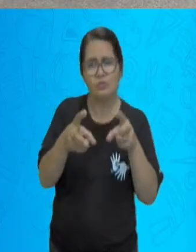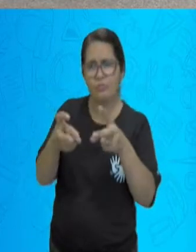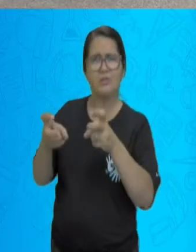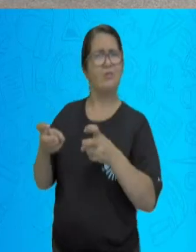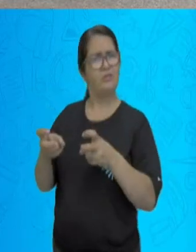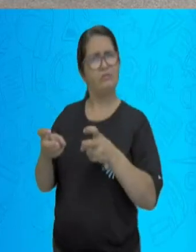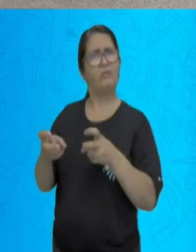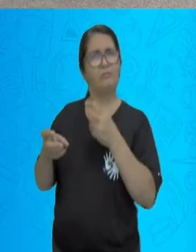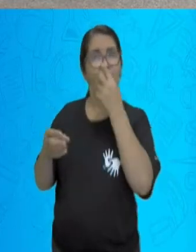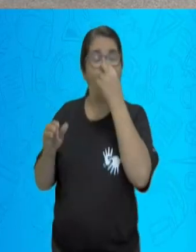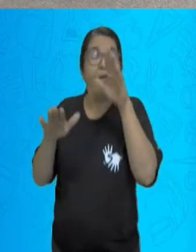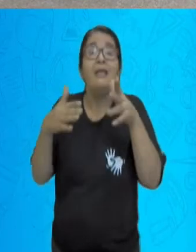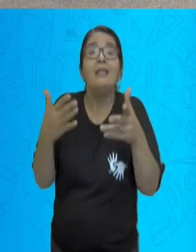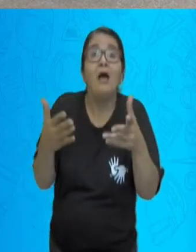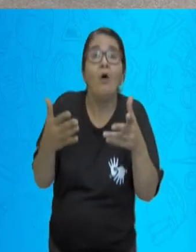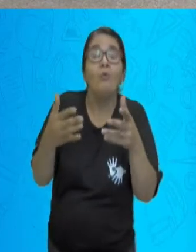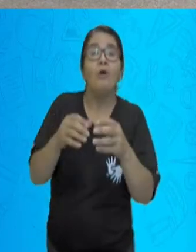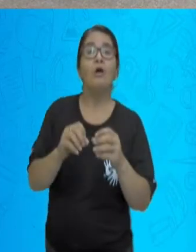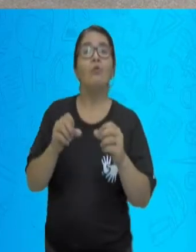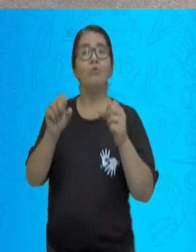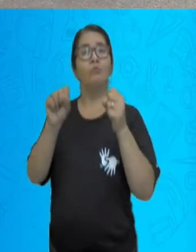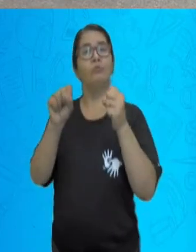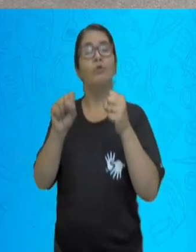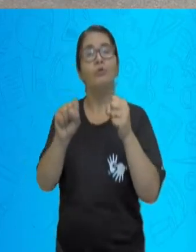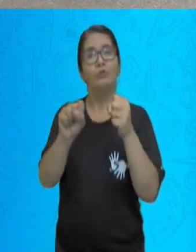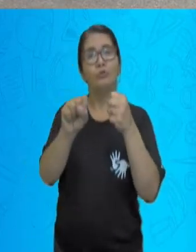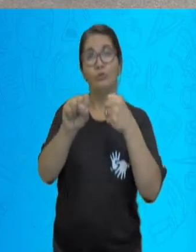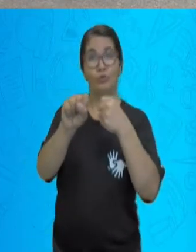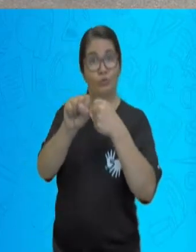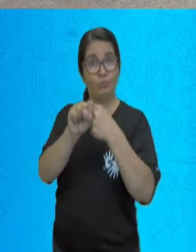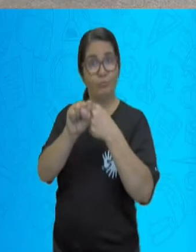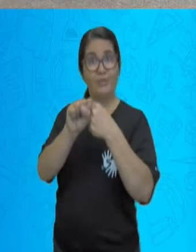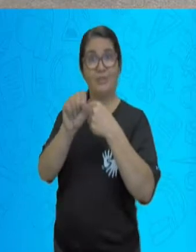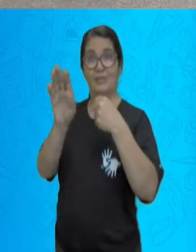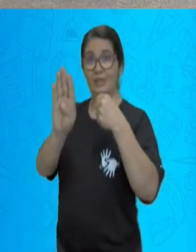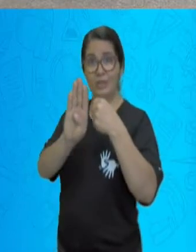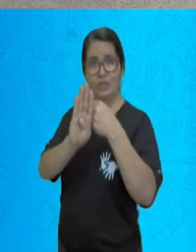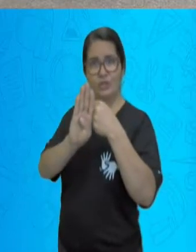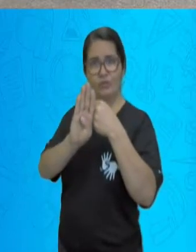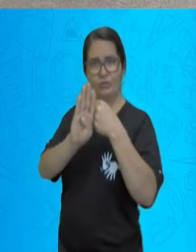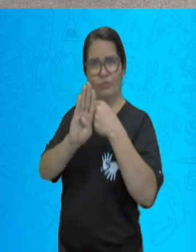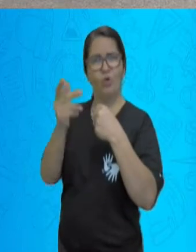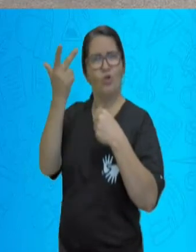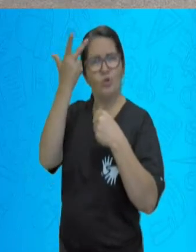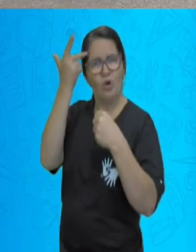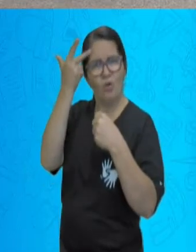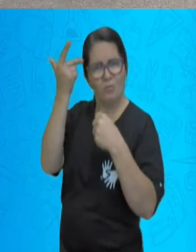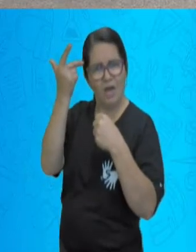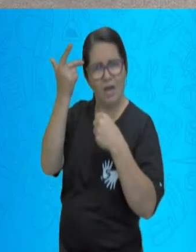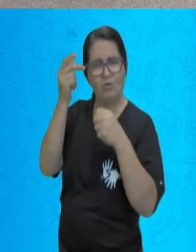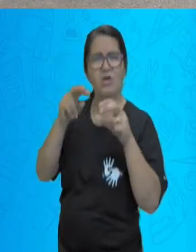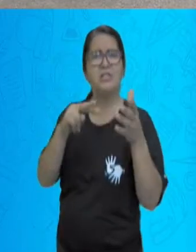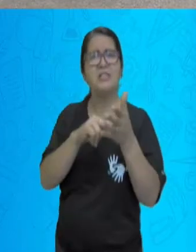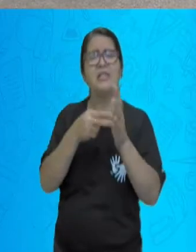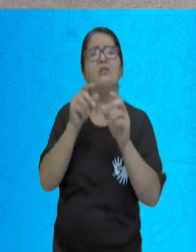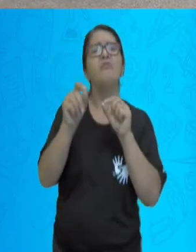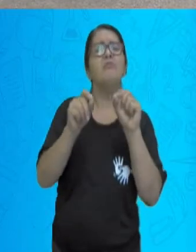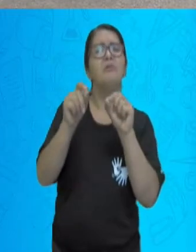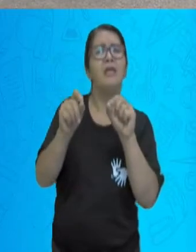que é um substantivo comum? O substantivo comum, ele representa seres da mesma